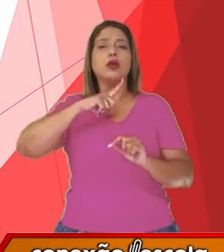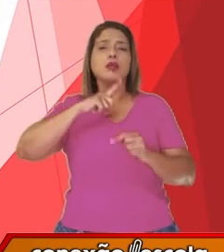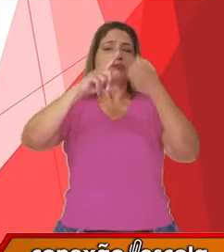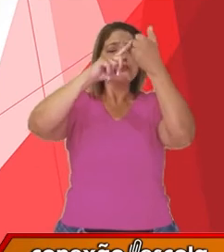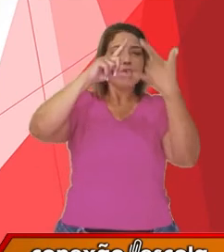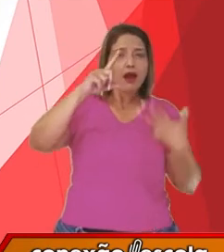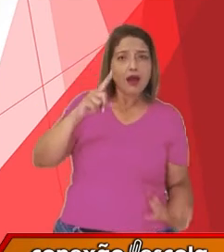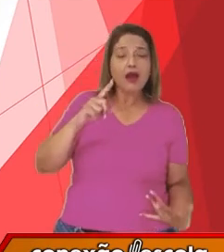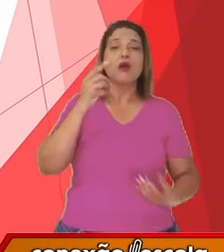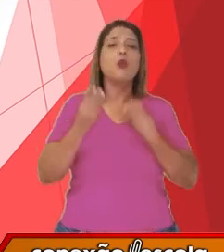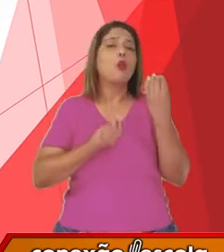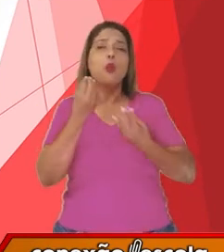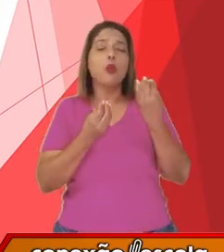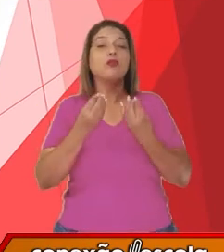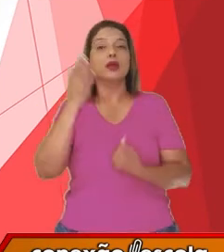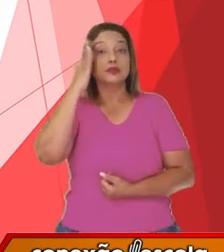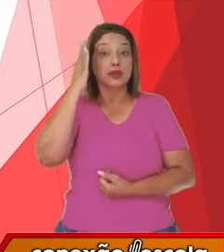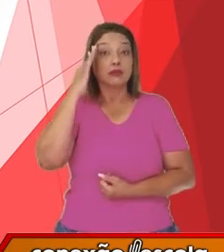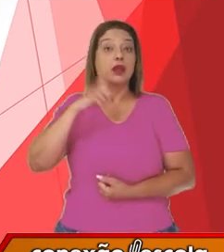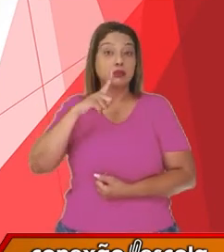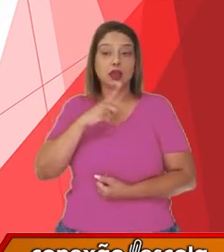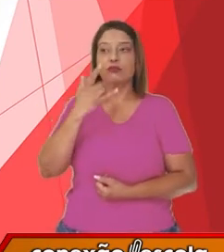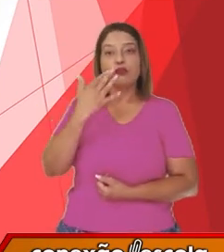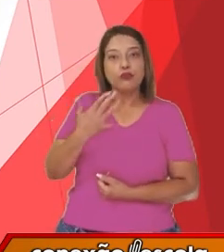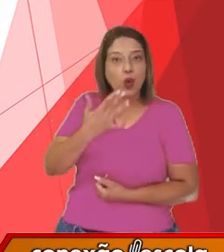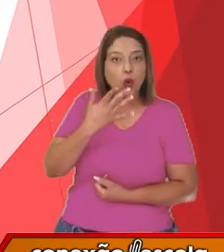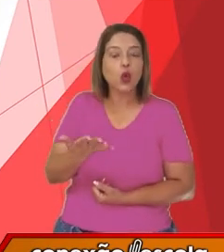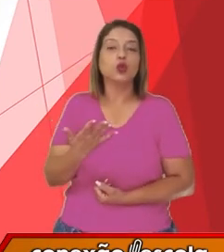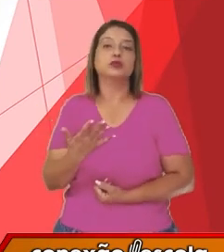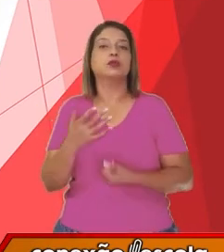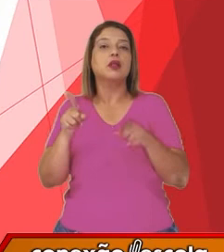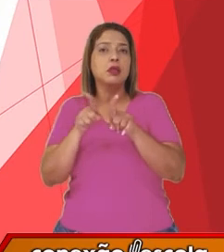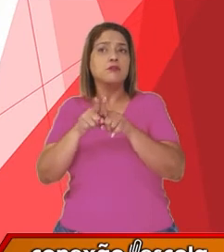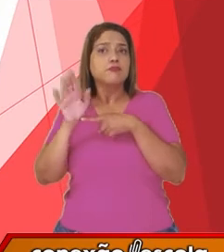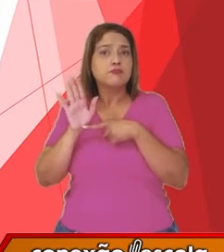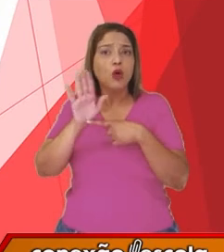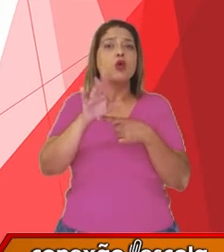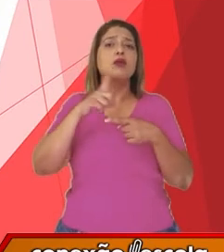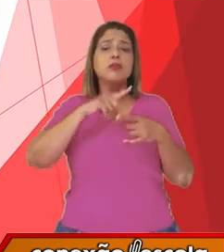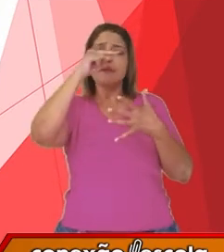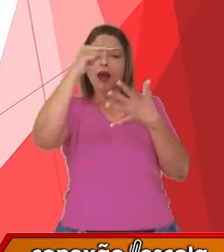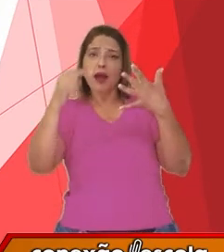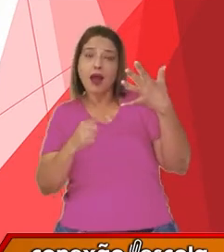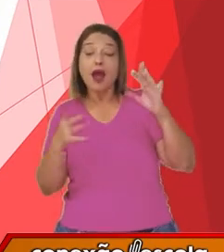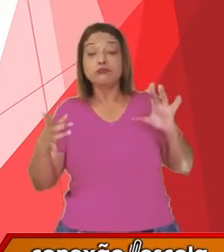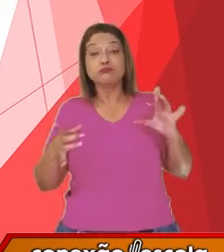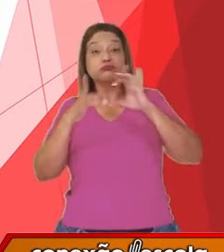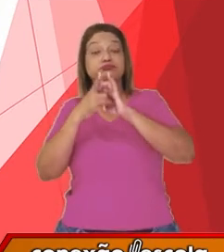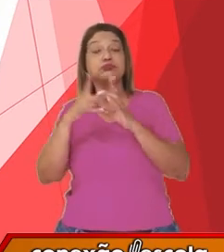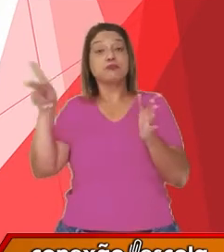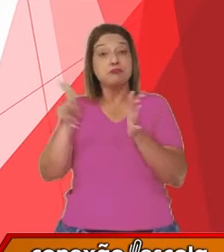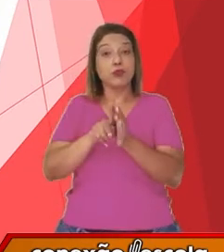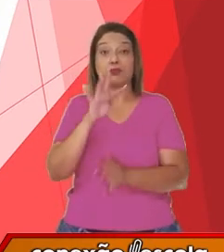descritivos, frisando a presença das cores, associando aos elementos da natureza,